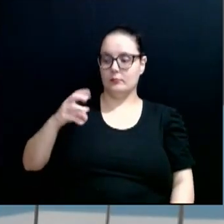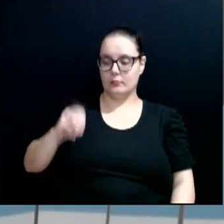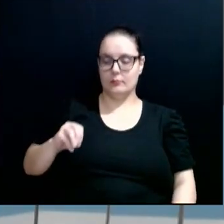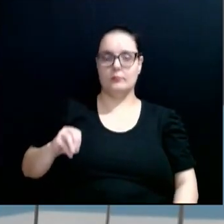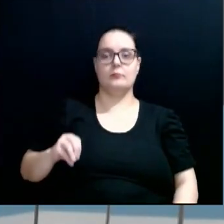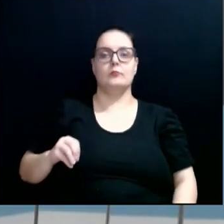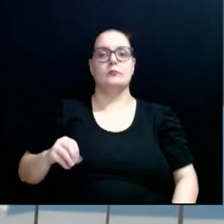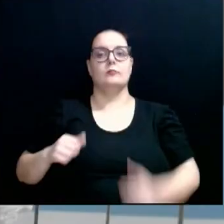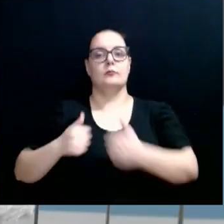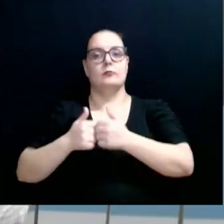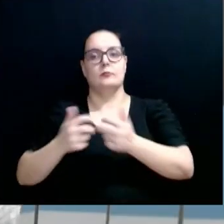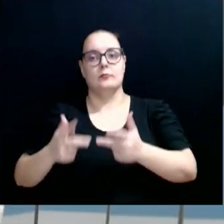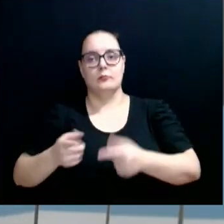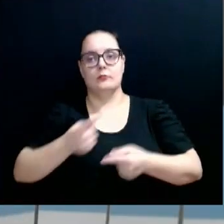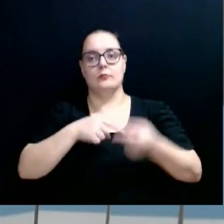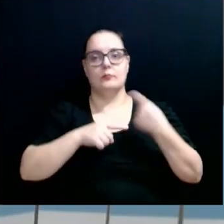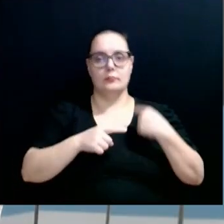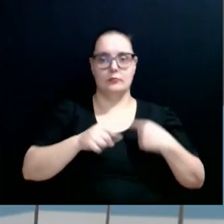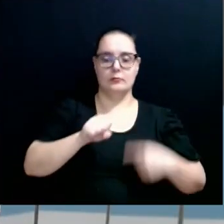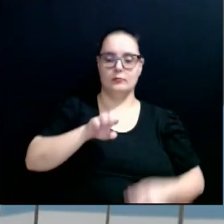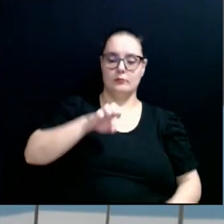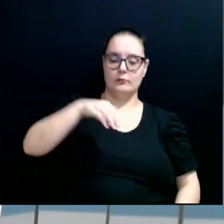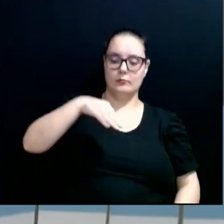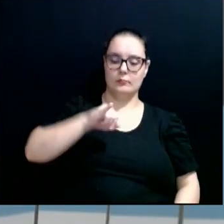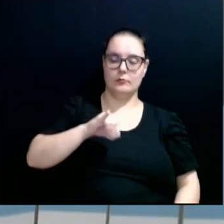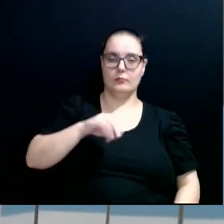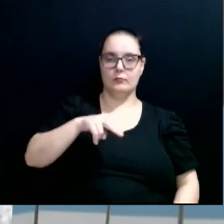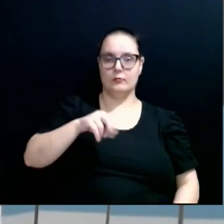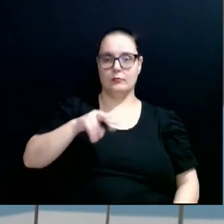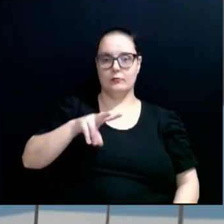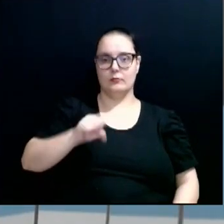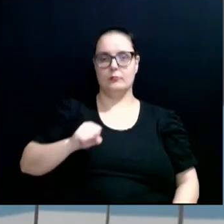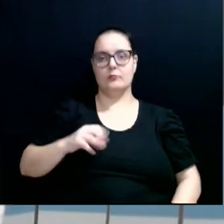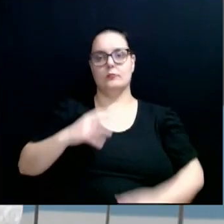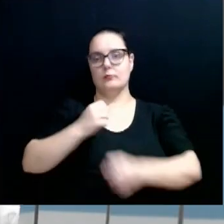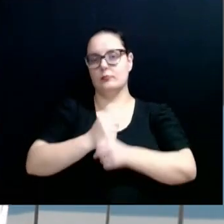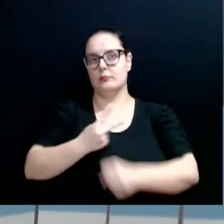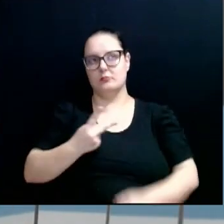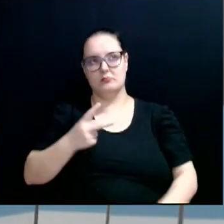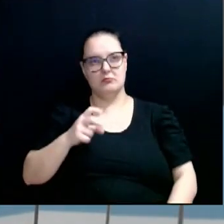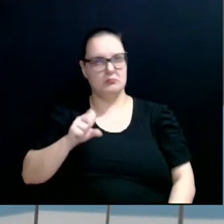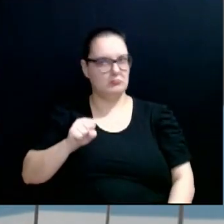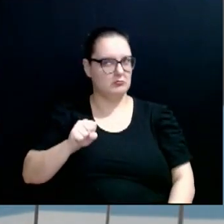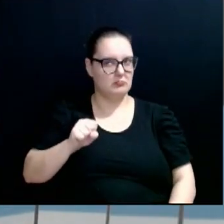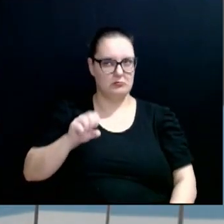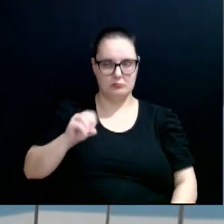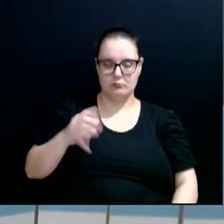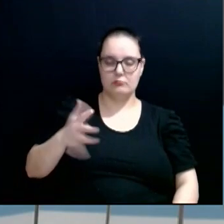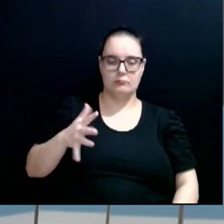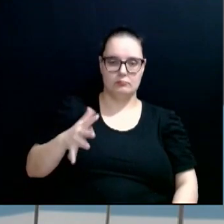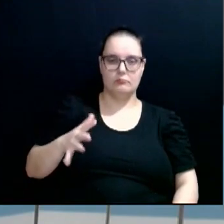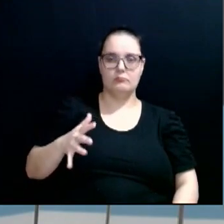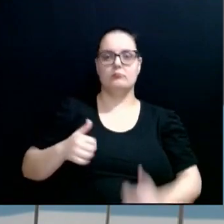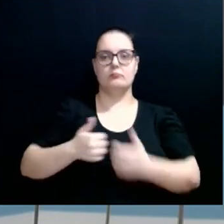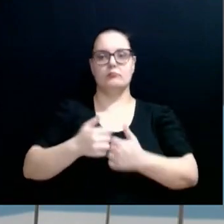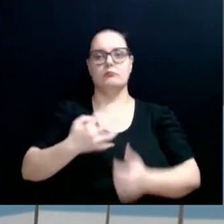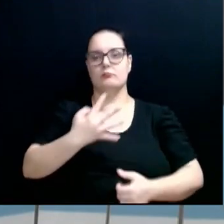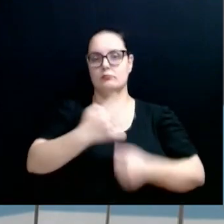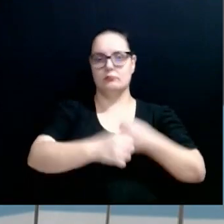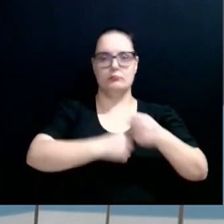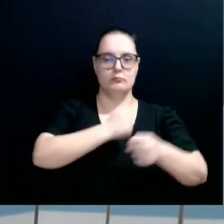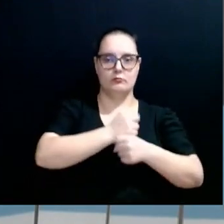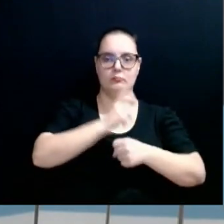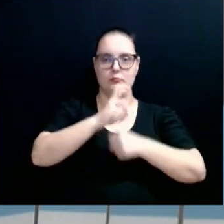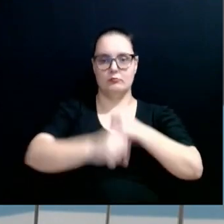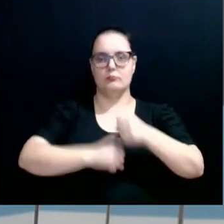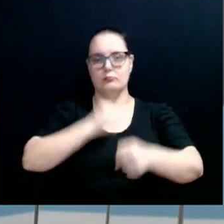os outros seminovos, quase 200 no total, 280 carros nos últimos 4, 5 anos. O vereador